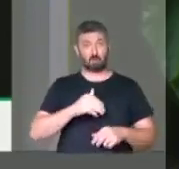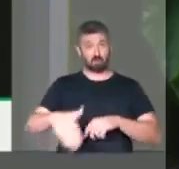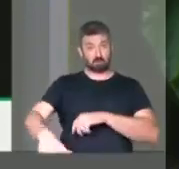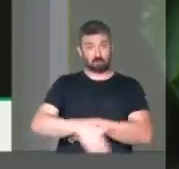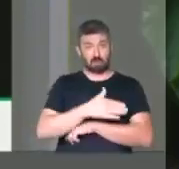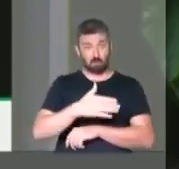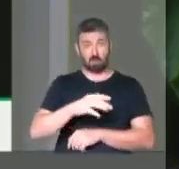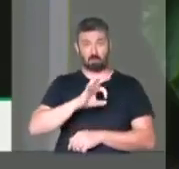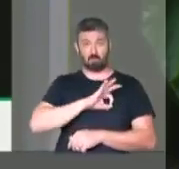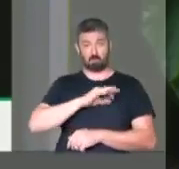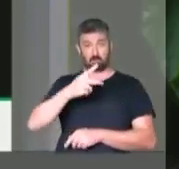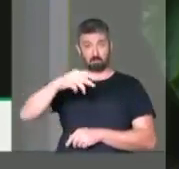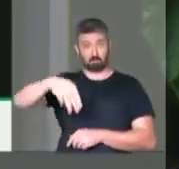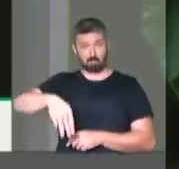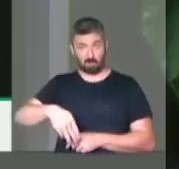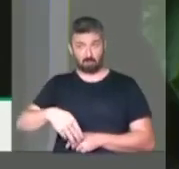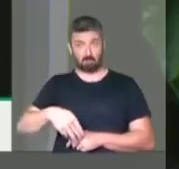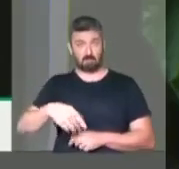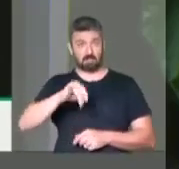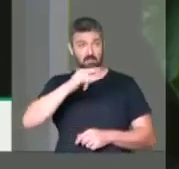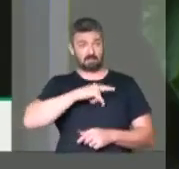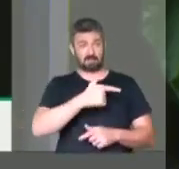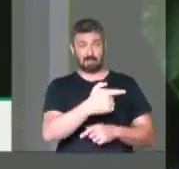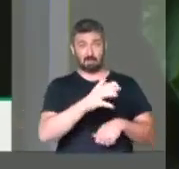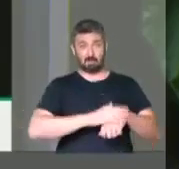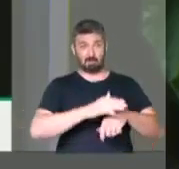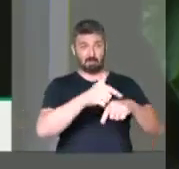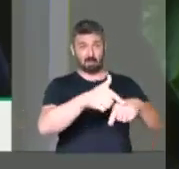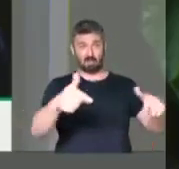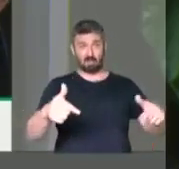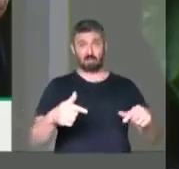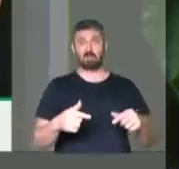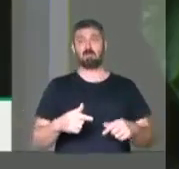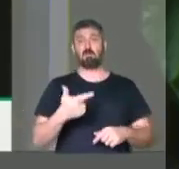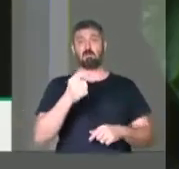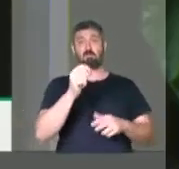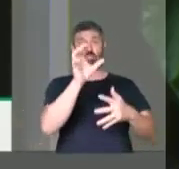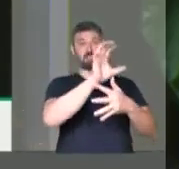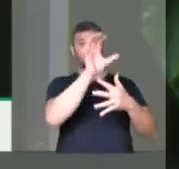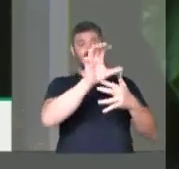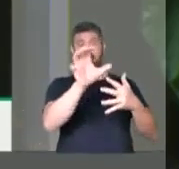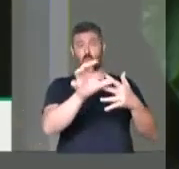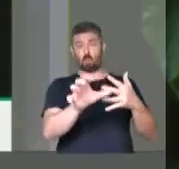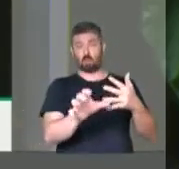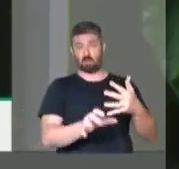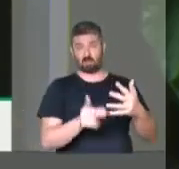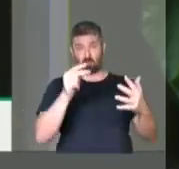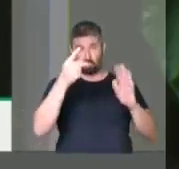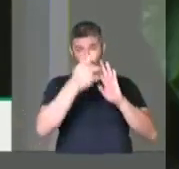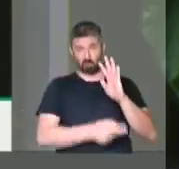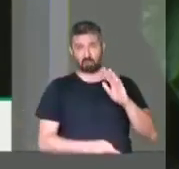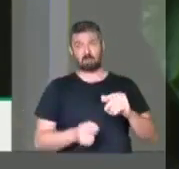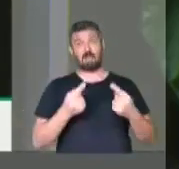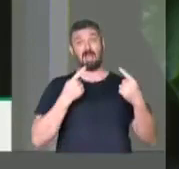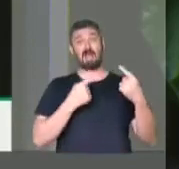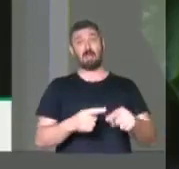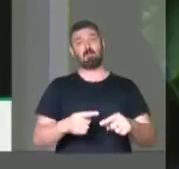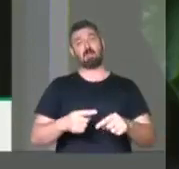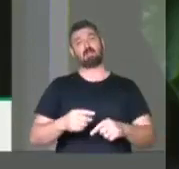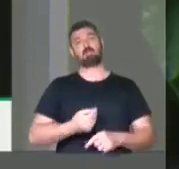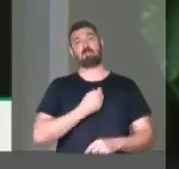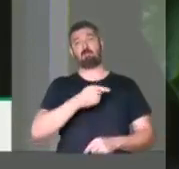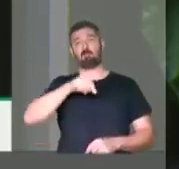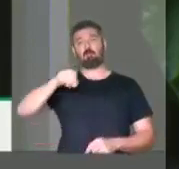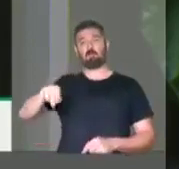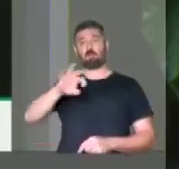rua, para a polícia militar, o aumento do porte de arma para mais de 20 categorias, como esse projeto previa, é uma ameaça à vida desse